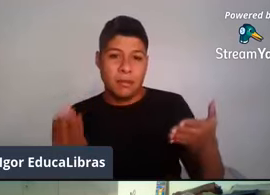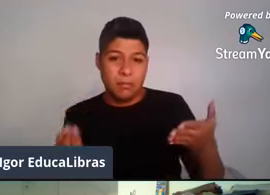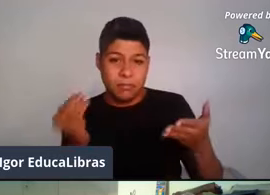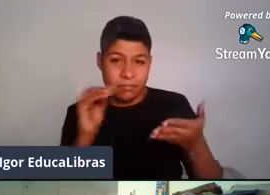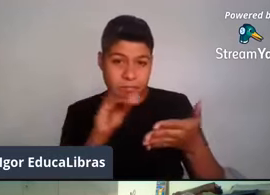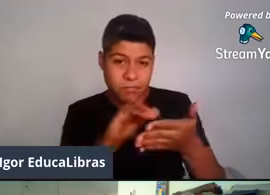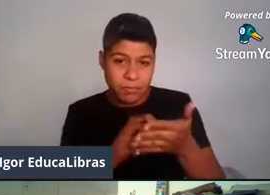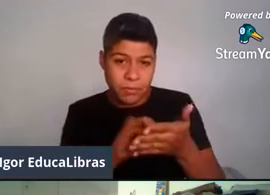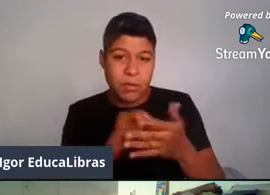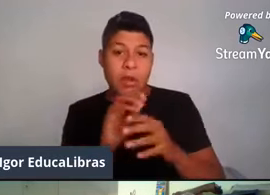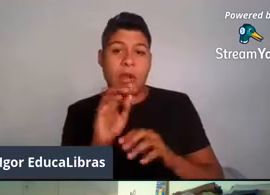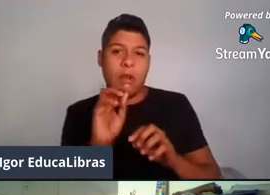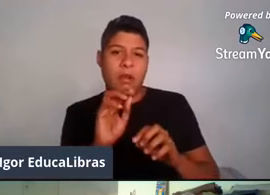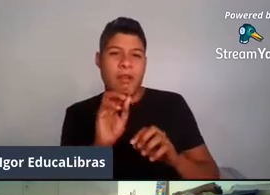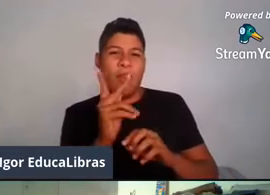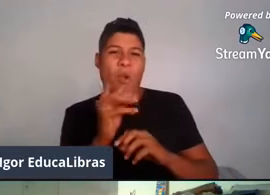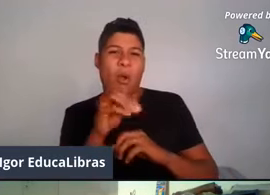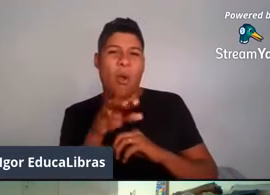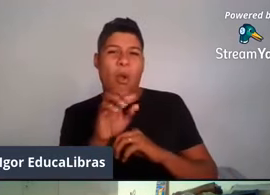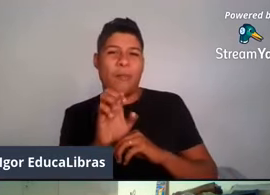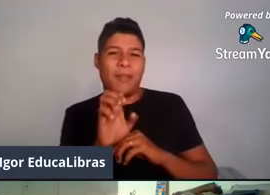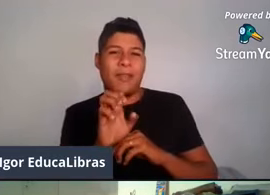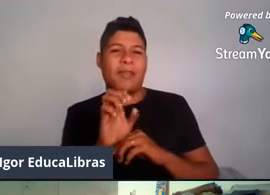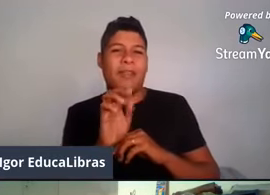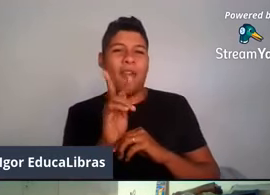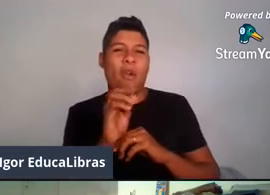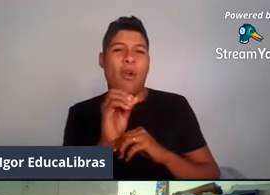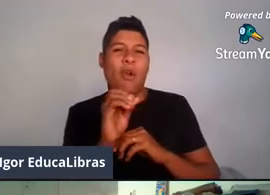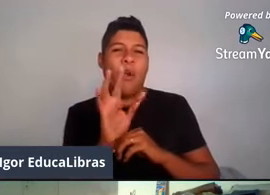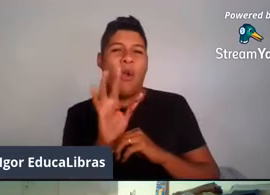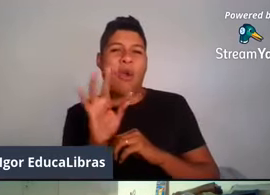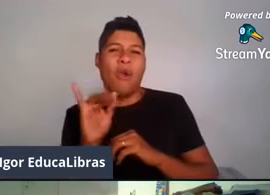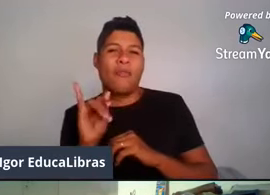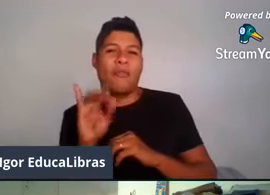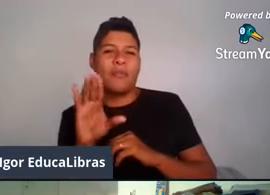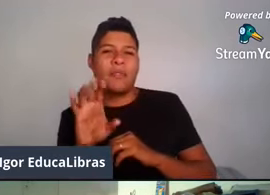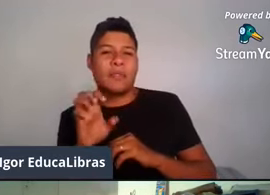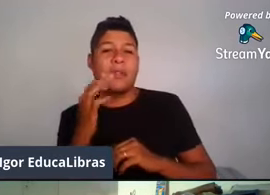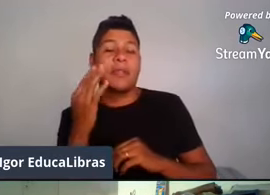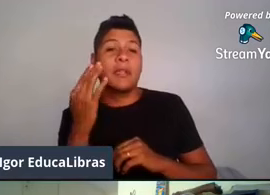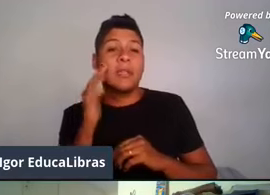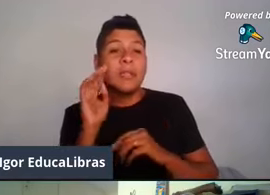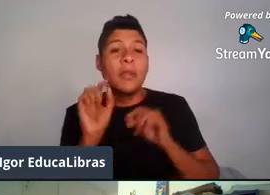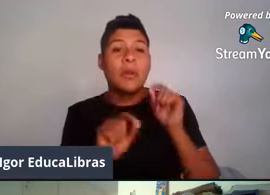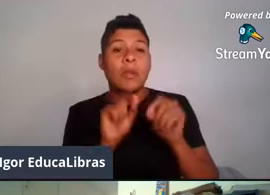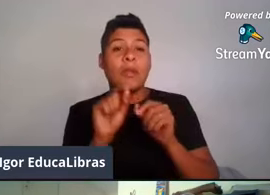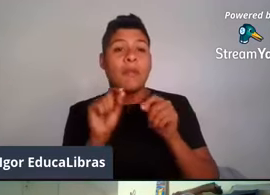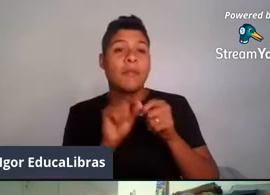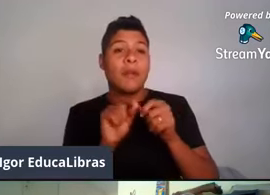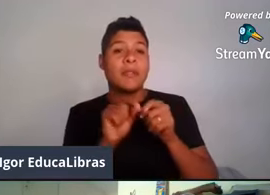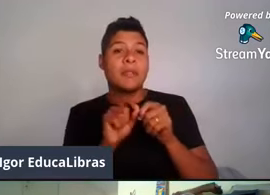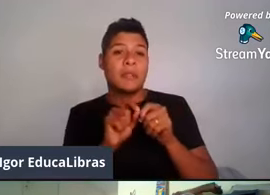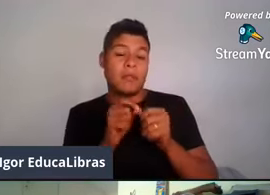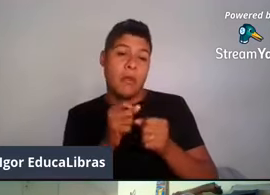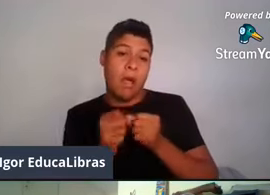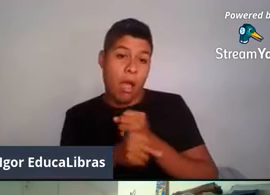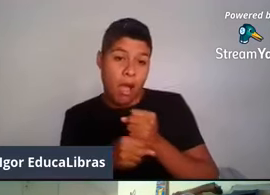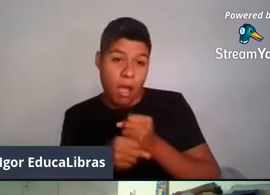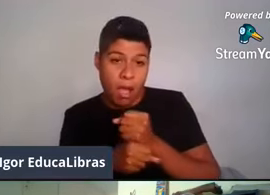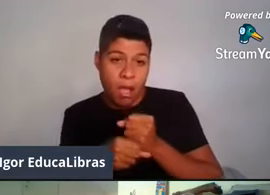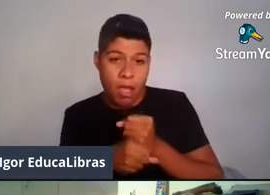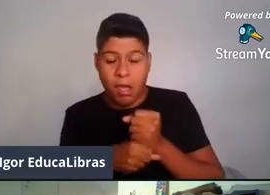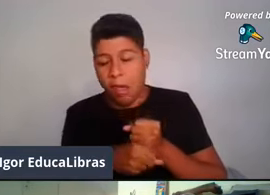do home office do teletrabalho na pesquisa. Só para você entender, Laura, nós estamos fazendo, estou insistindo há anos, aí é difícil,